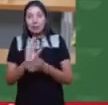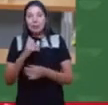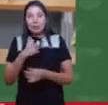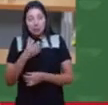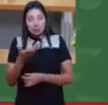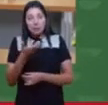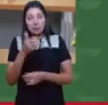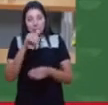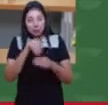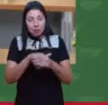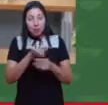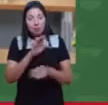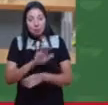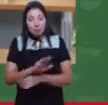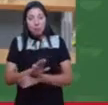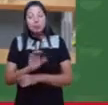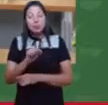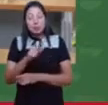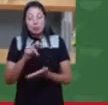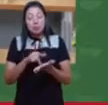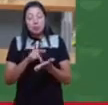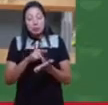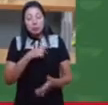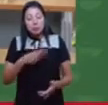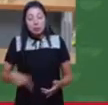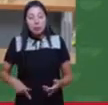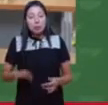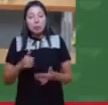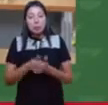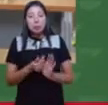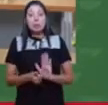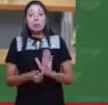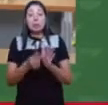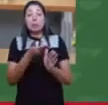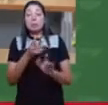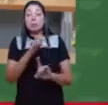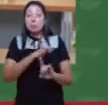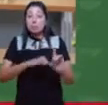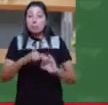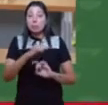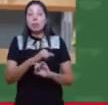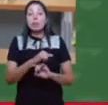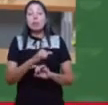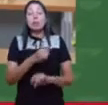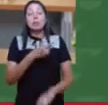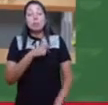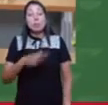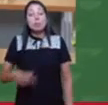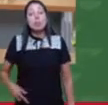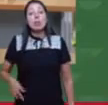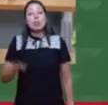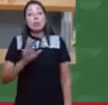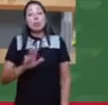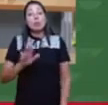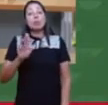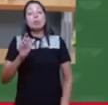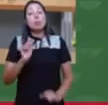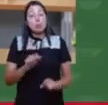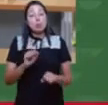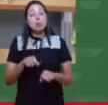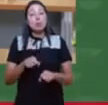nós queremos eleger um presidente, e esse é exatamente o debate que nós estamos apresentando para a sociedade, com o presidente Lula, para que a gente